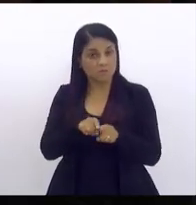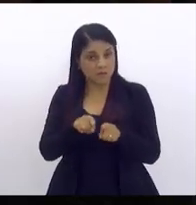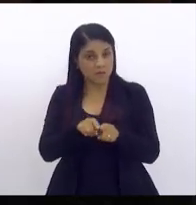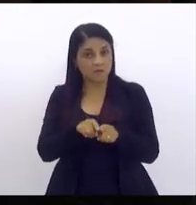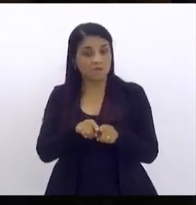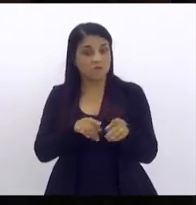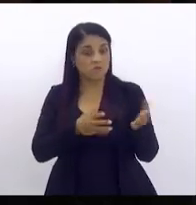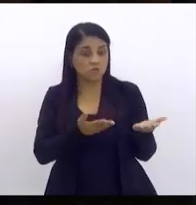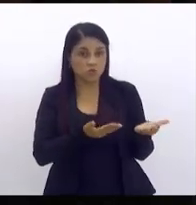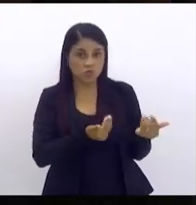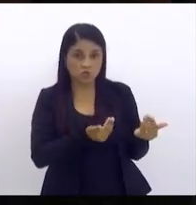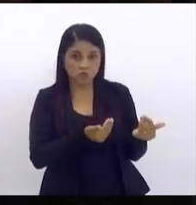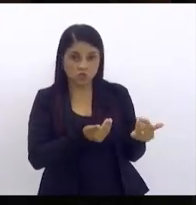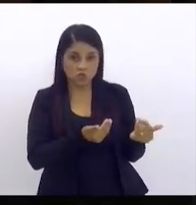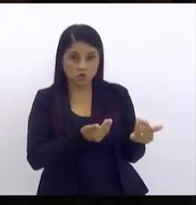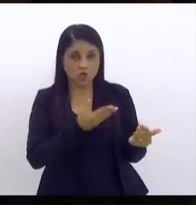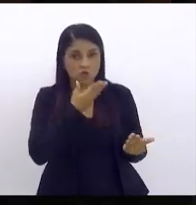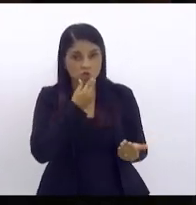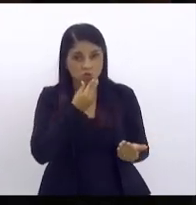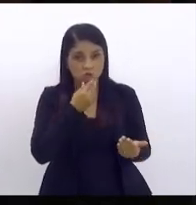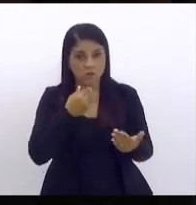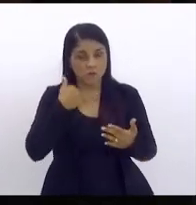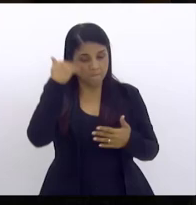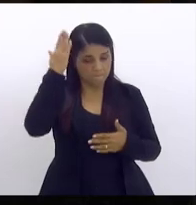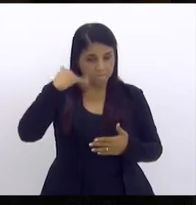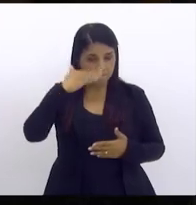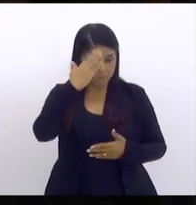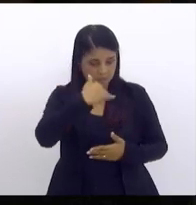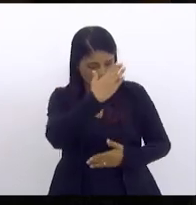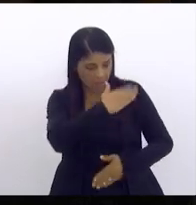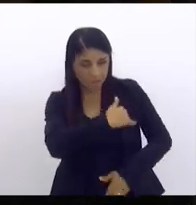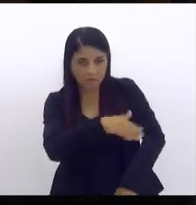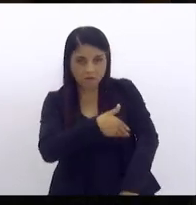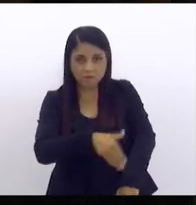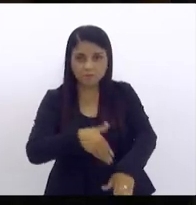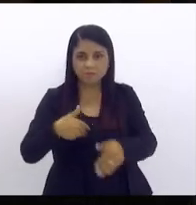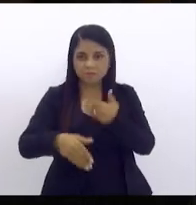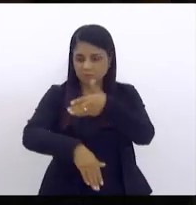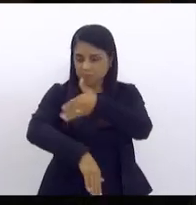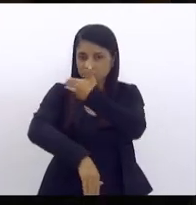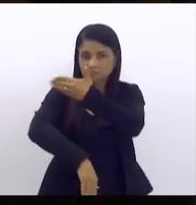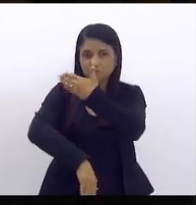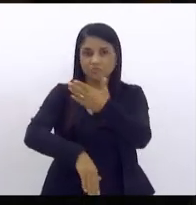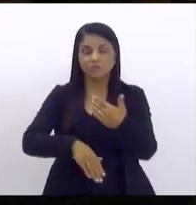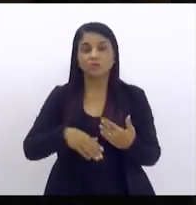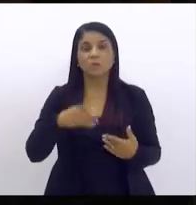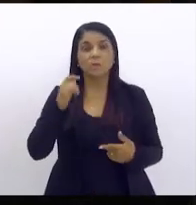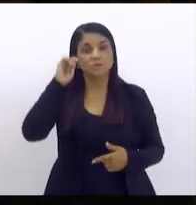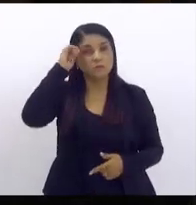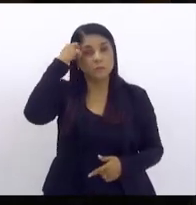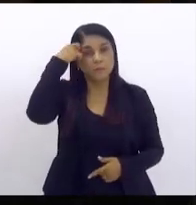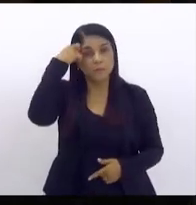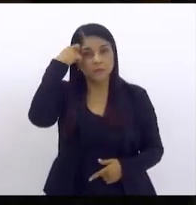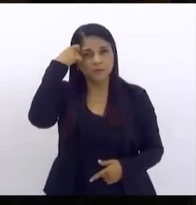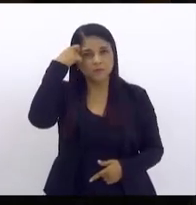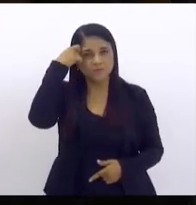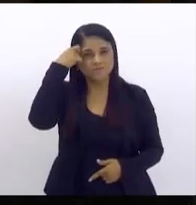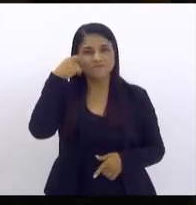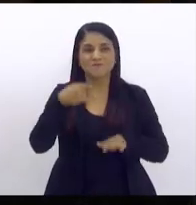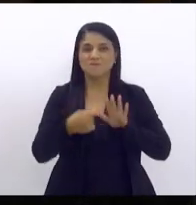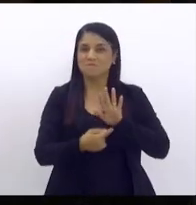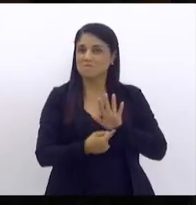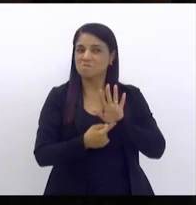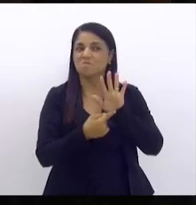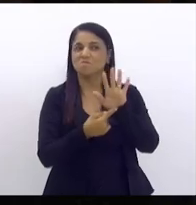Esses jovens pintaram os seus corpos brancos de preto. E aí é importante dizer